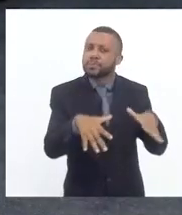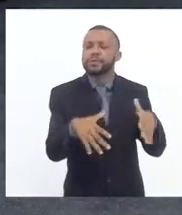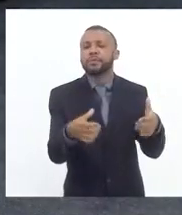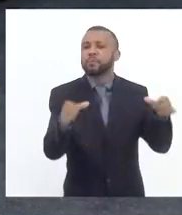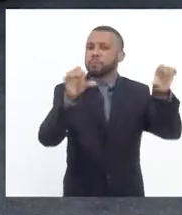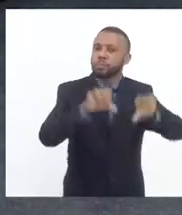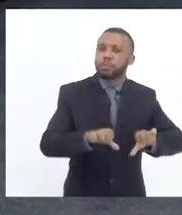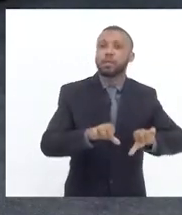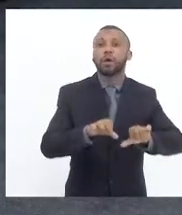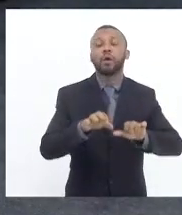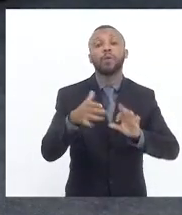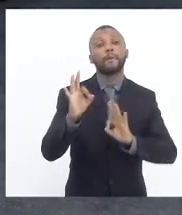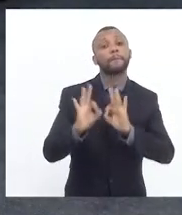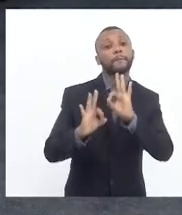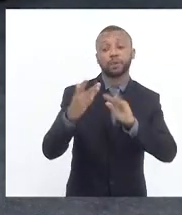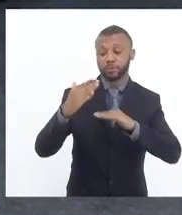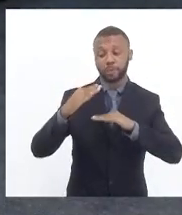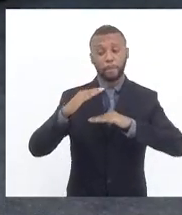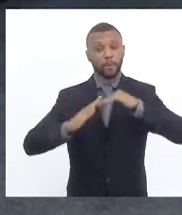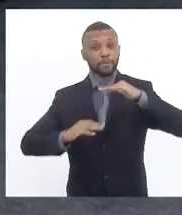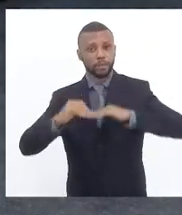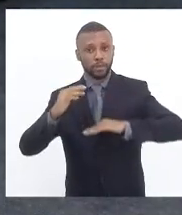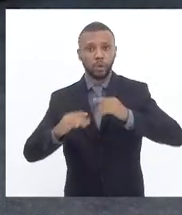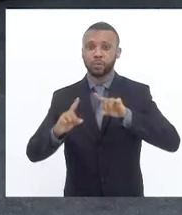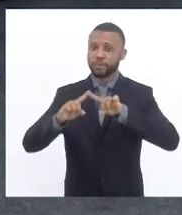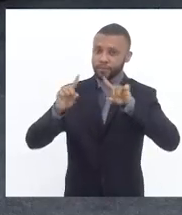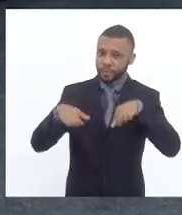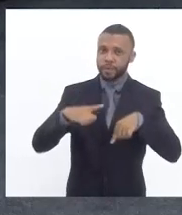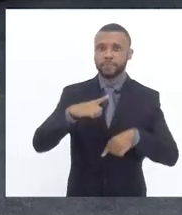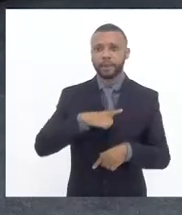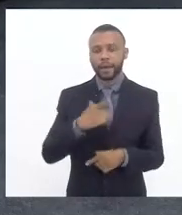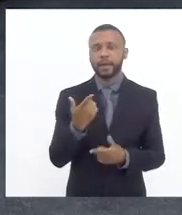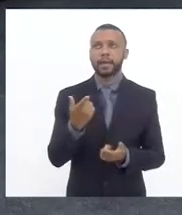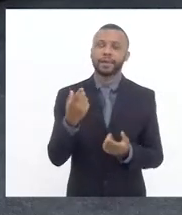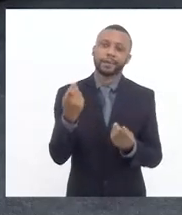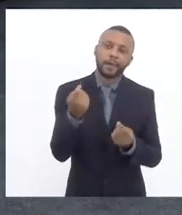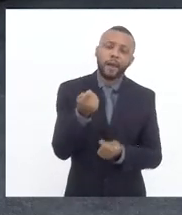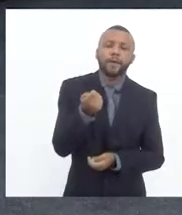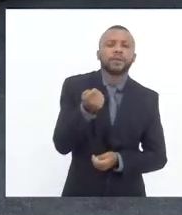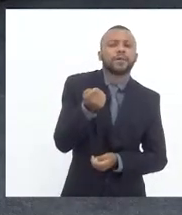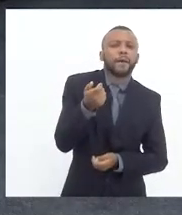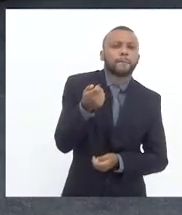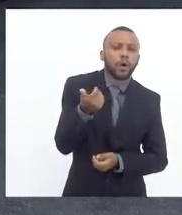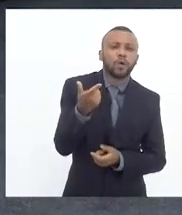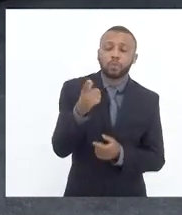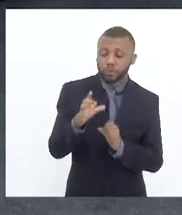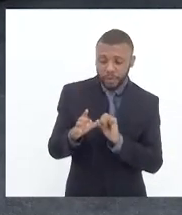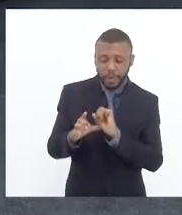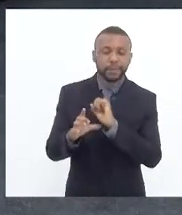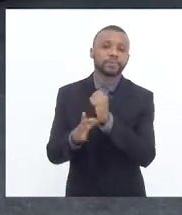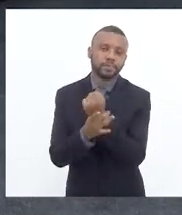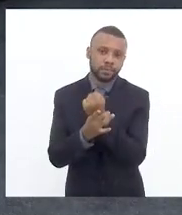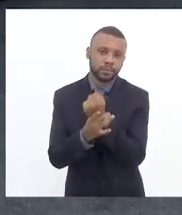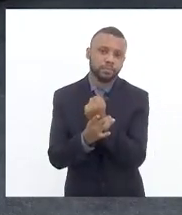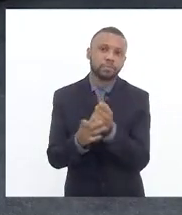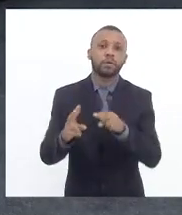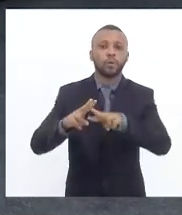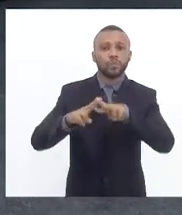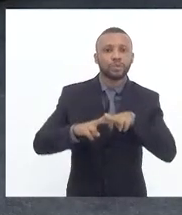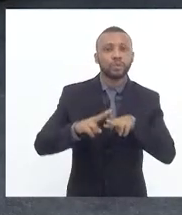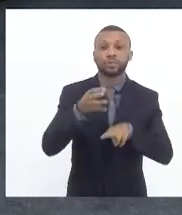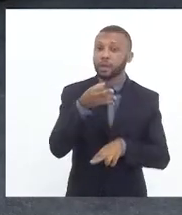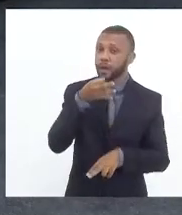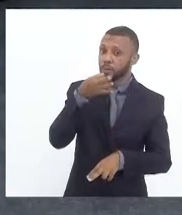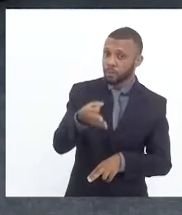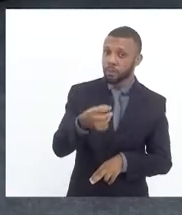plano de carreira do Servidor que já vem sendo praticamente garantindo portanto a nossa posição EA